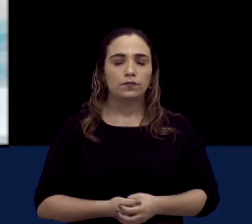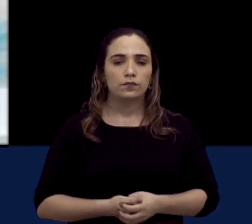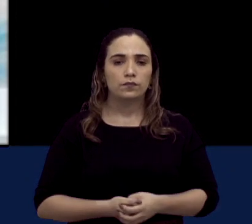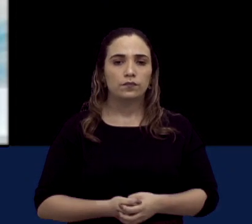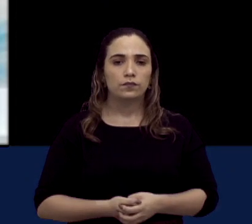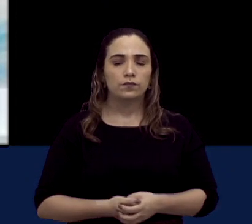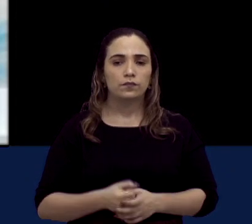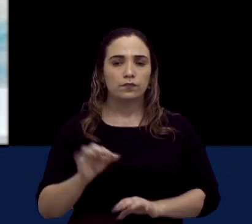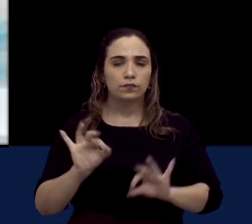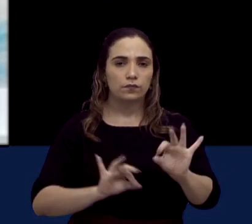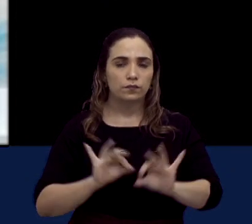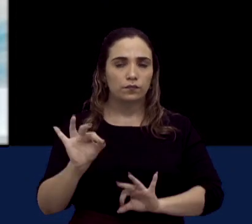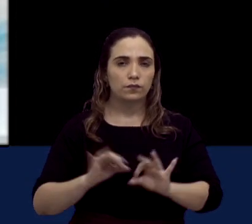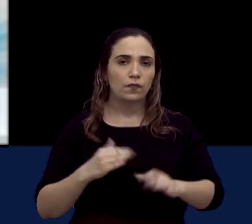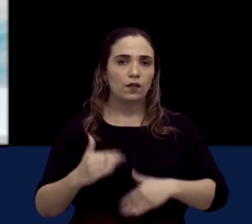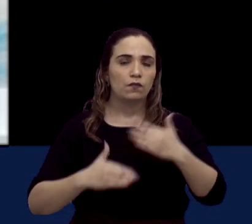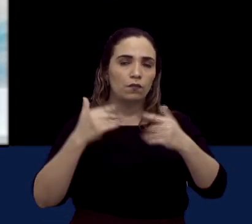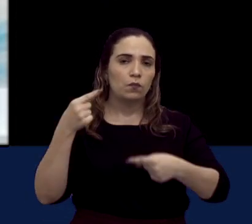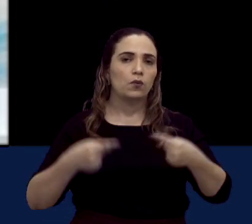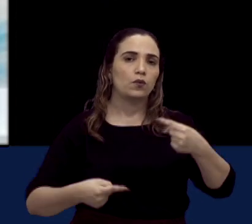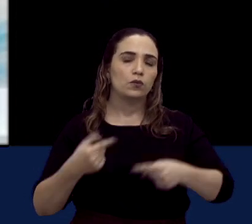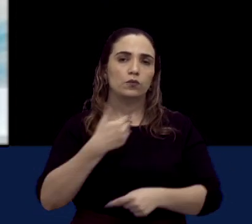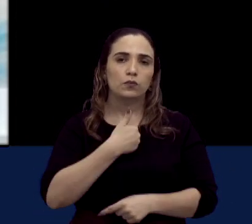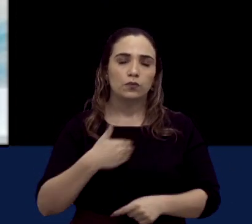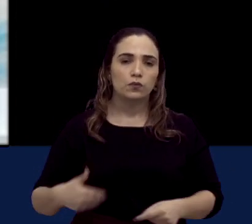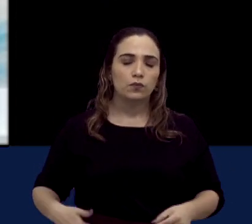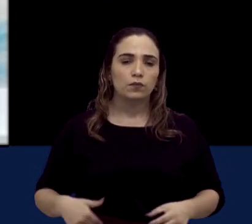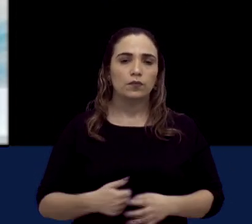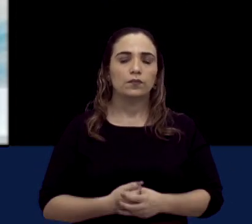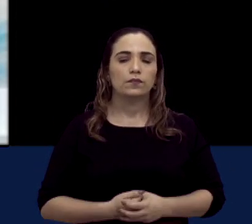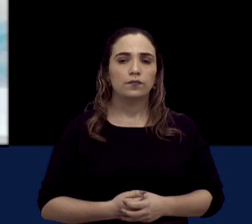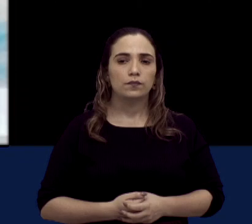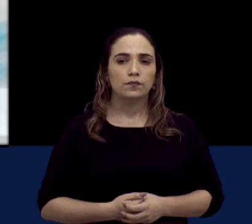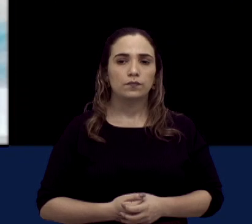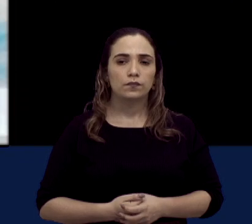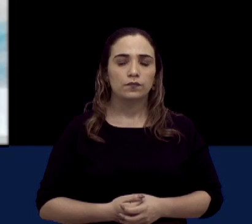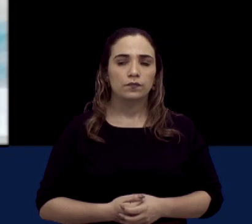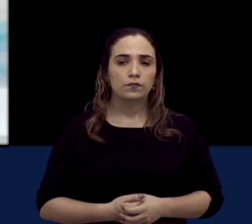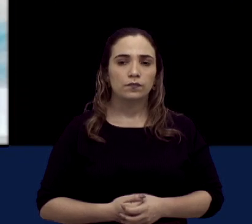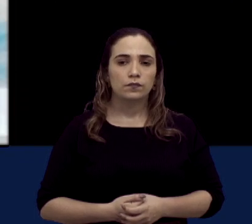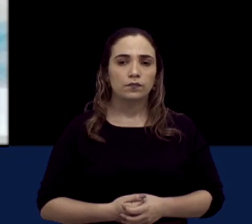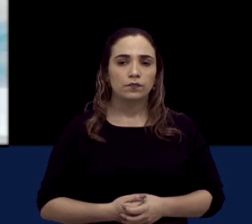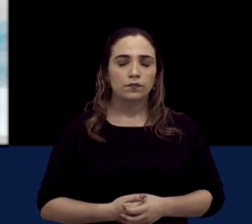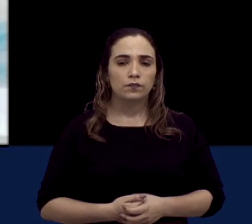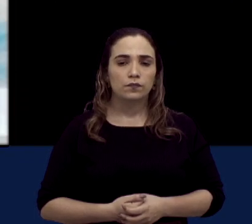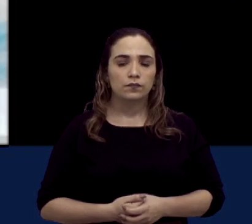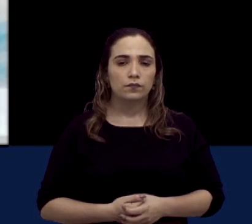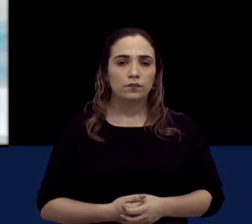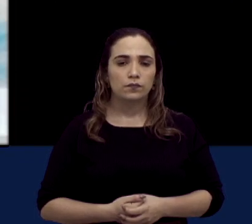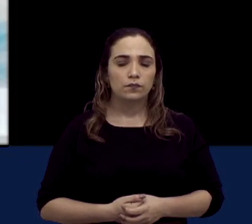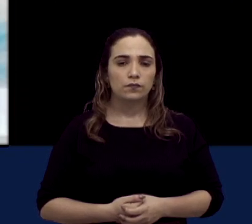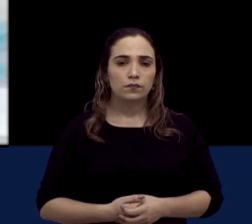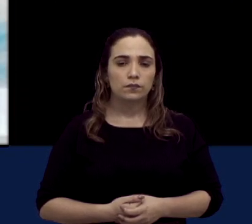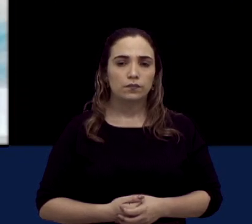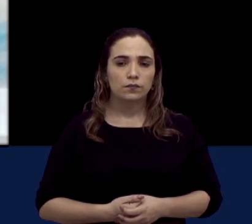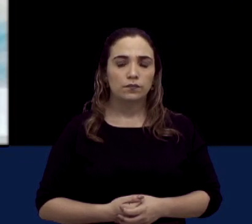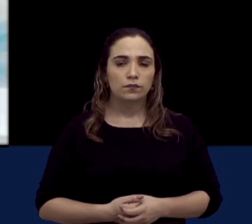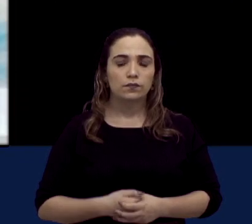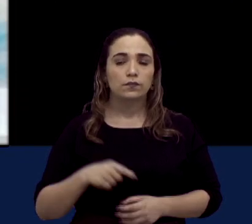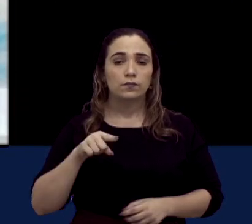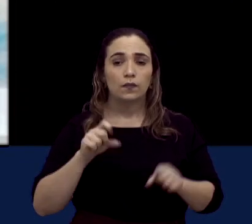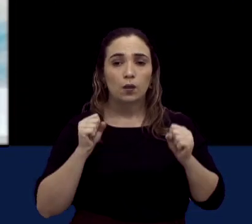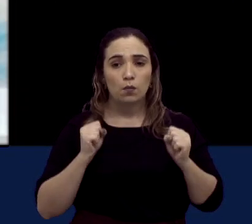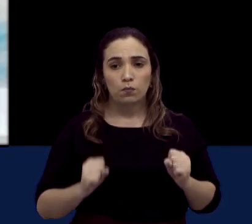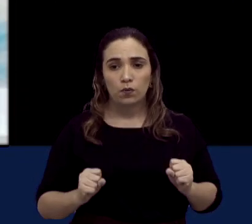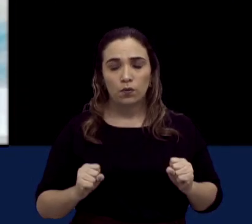na elaboração e desenvolvimento de políticas públicas, né? E a execução, a operacionalização, isso poderia